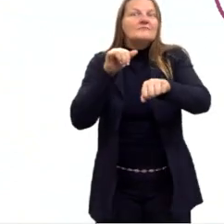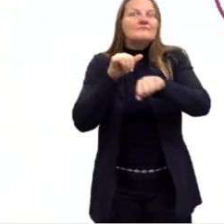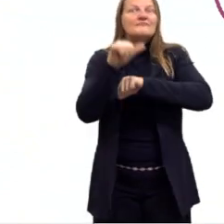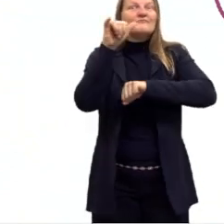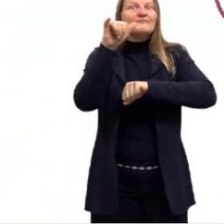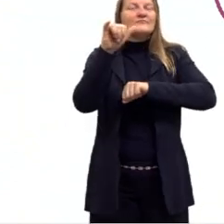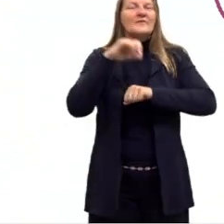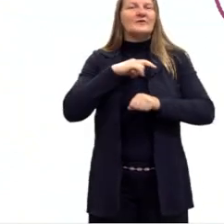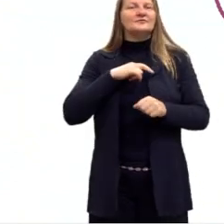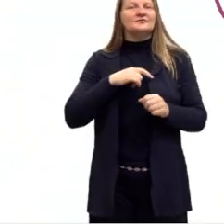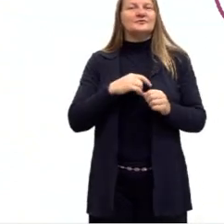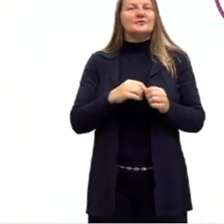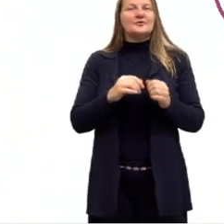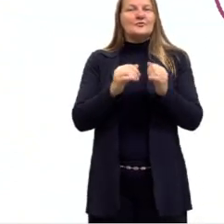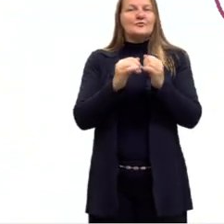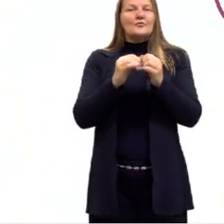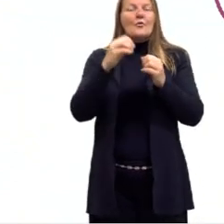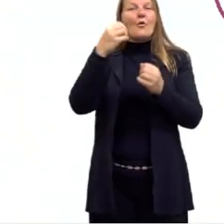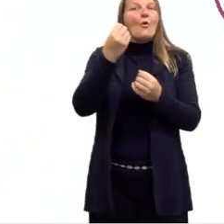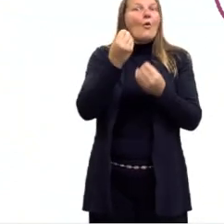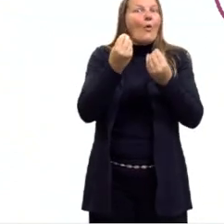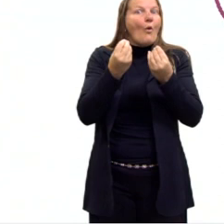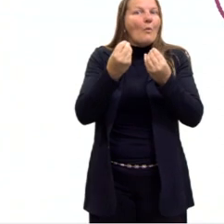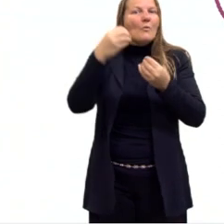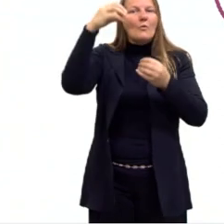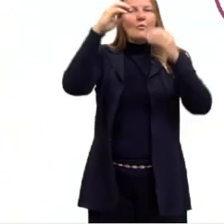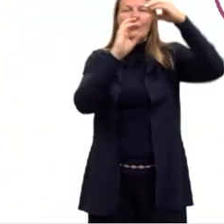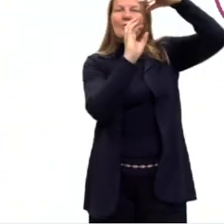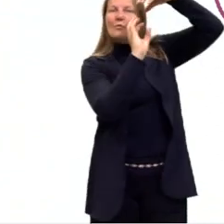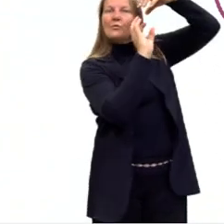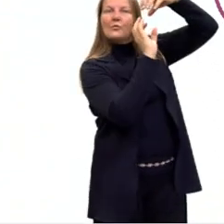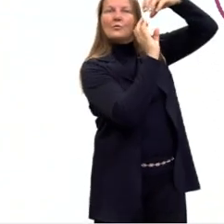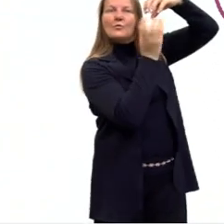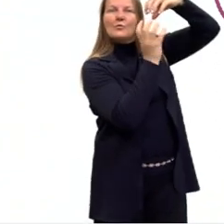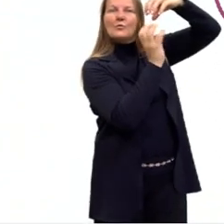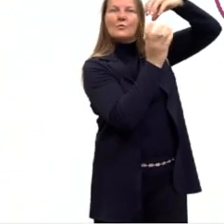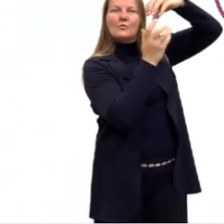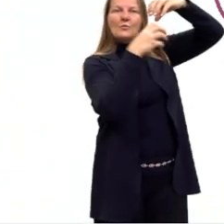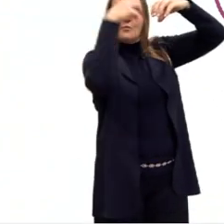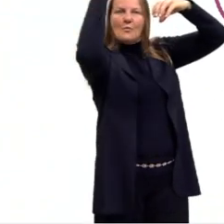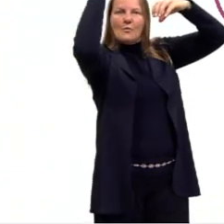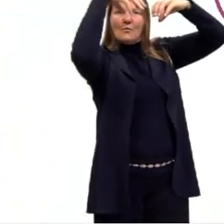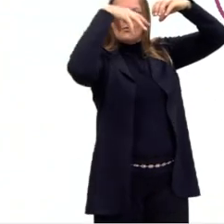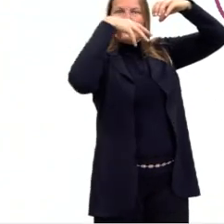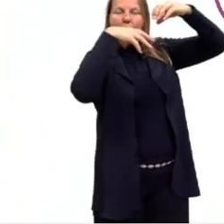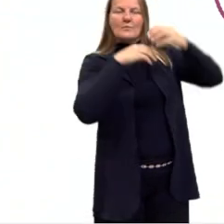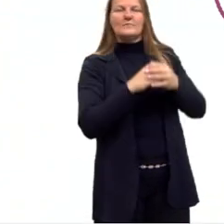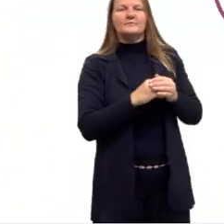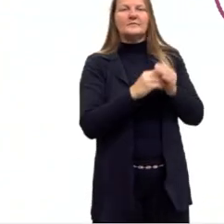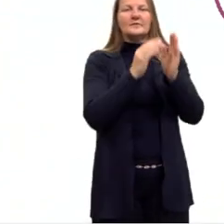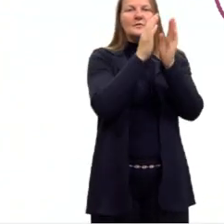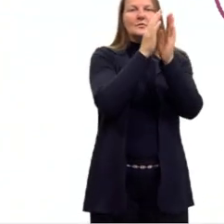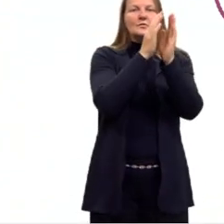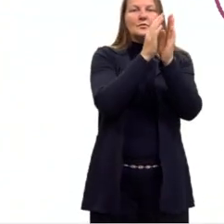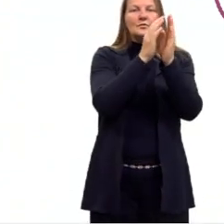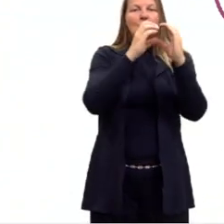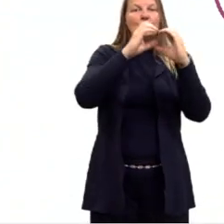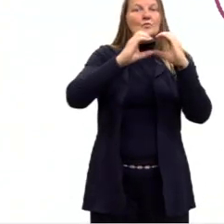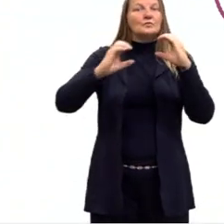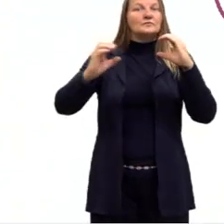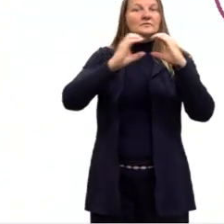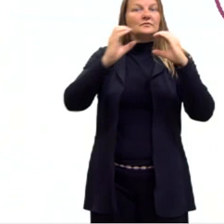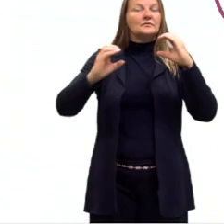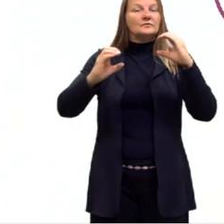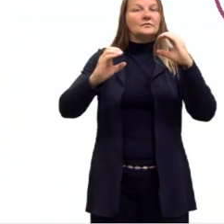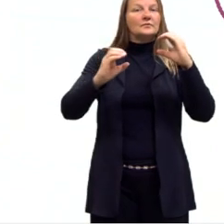a intensidade da Luz de cada lâmpada né de um circuito que tá em paralelo quando